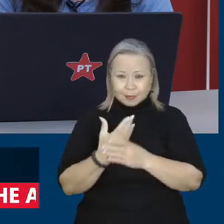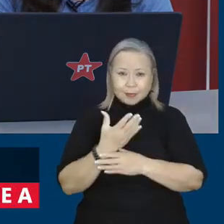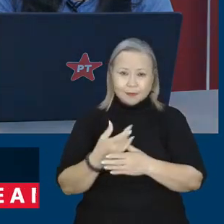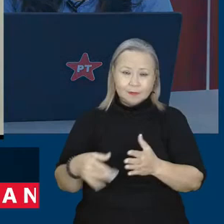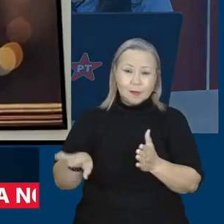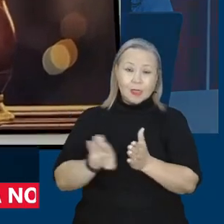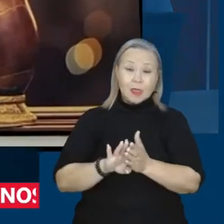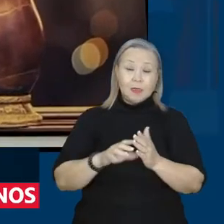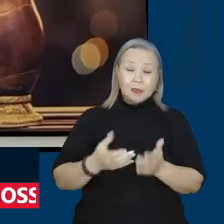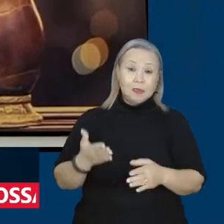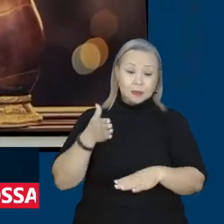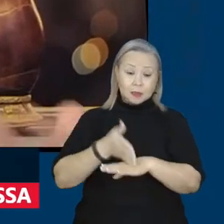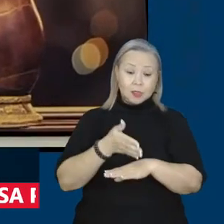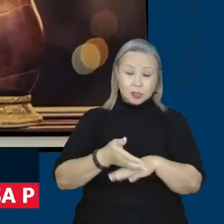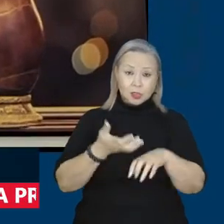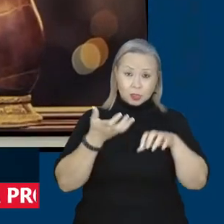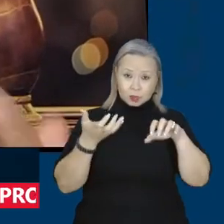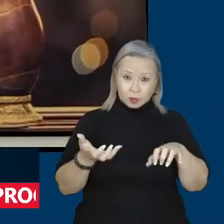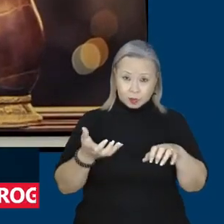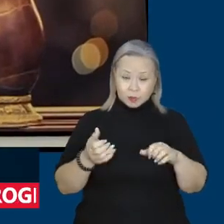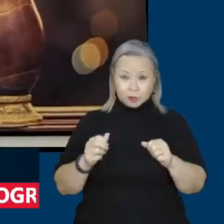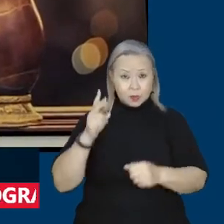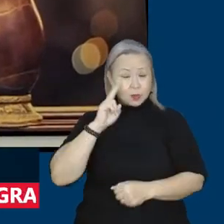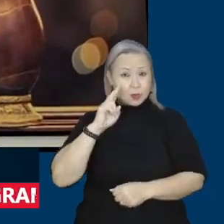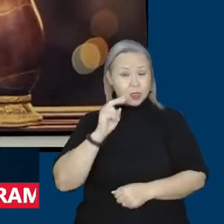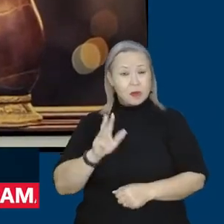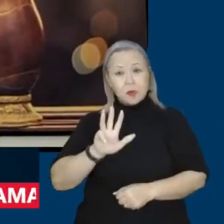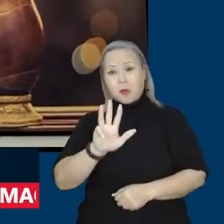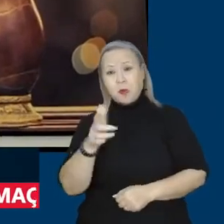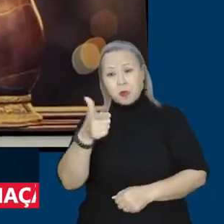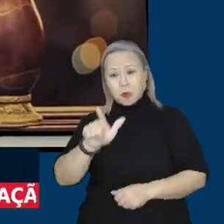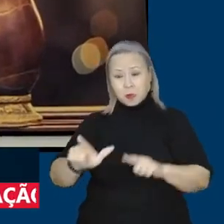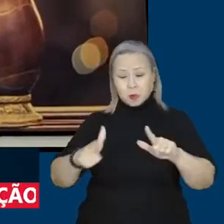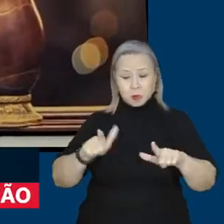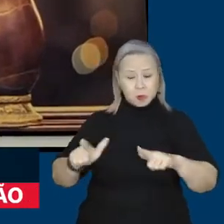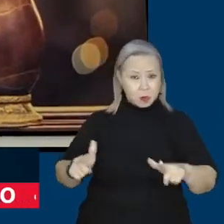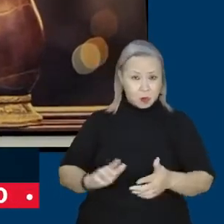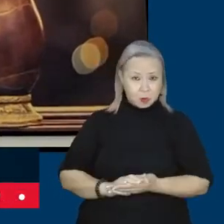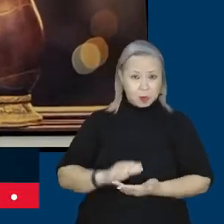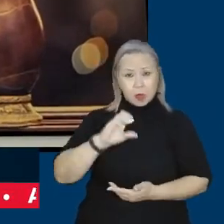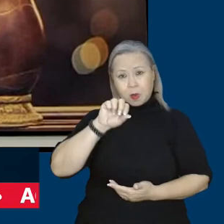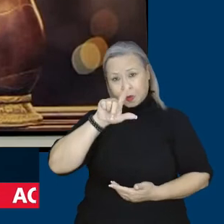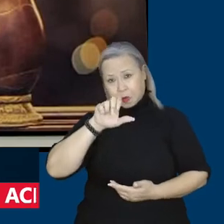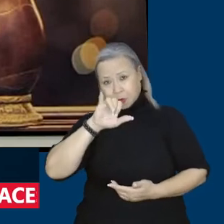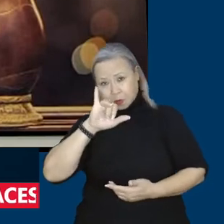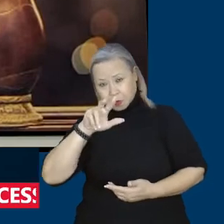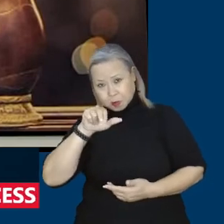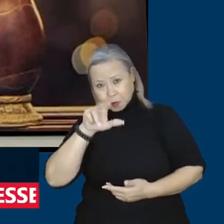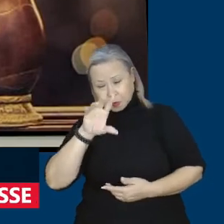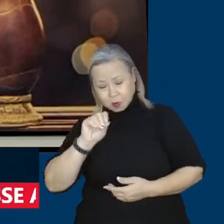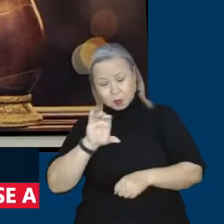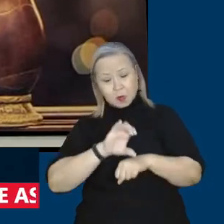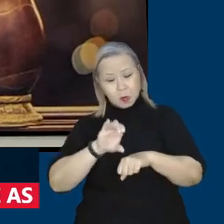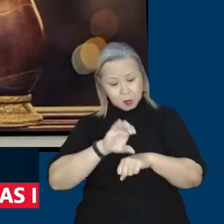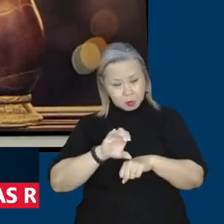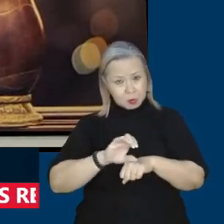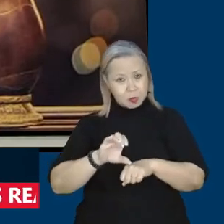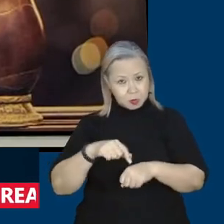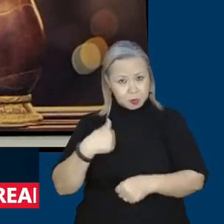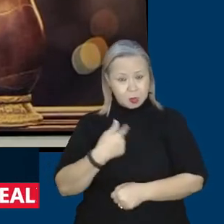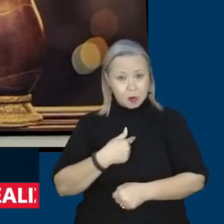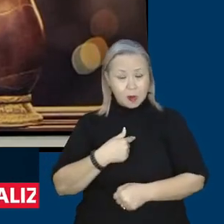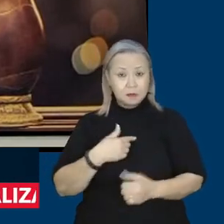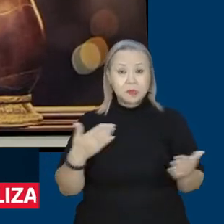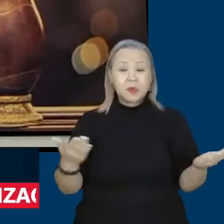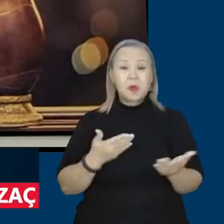me lembro tanto com Lula e tantos outros ou livro Dutra fomos Consciente e hoje eu sou um dos